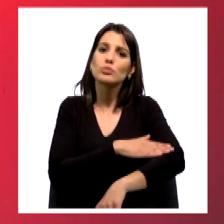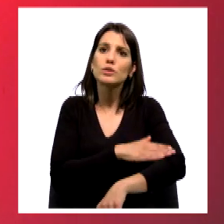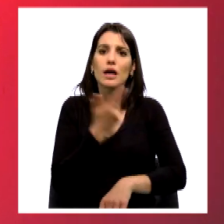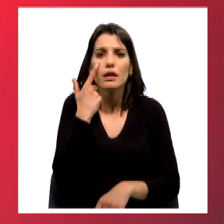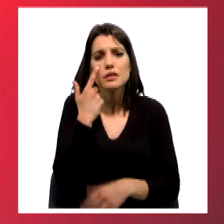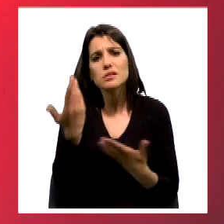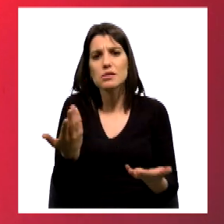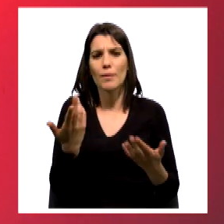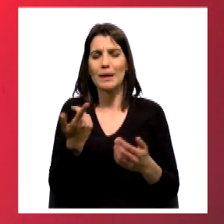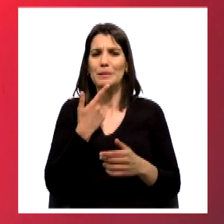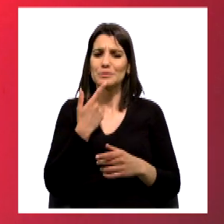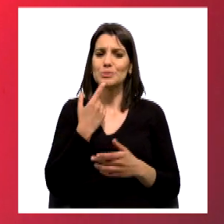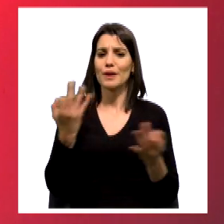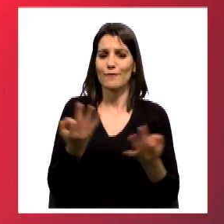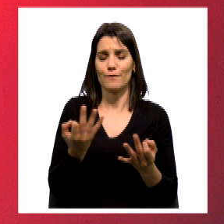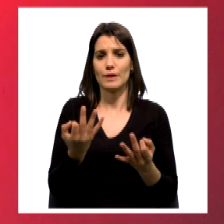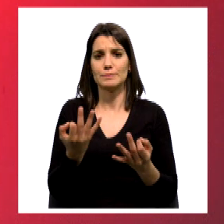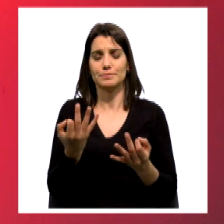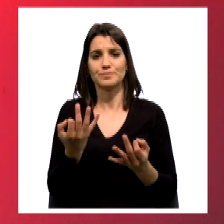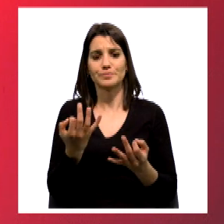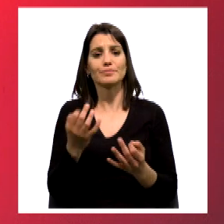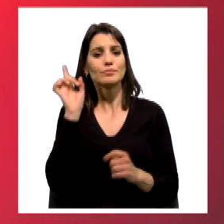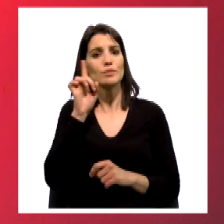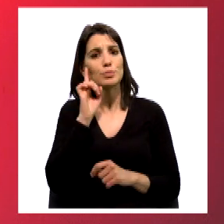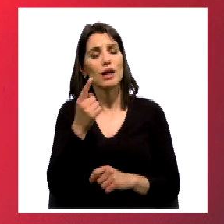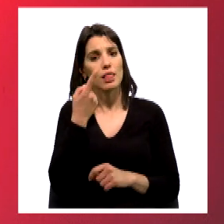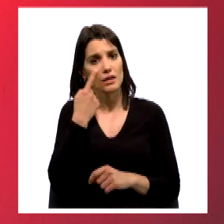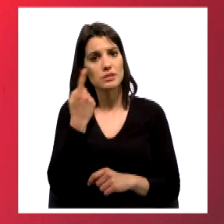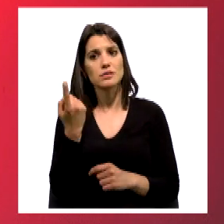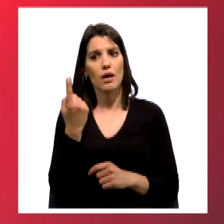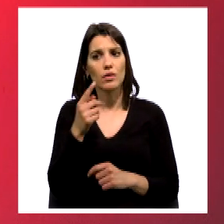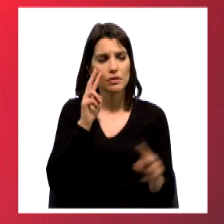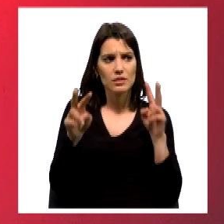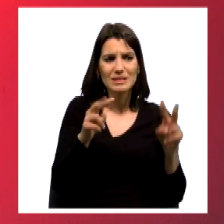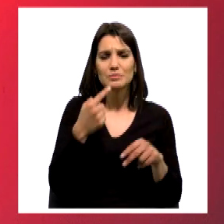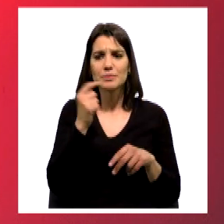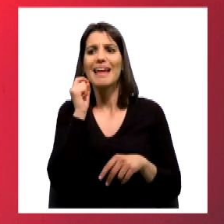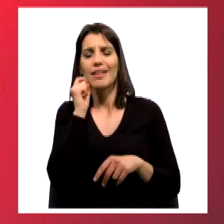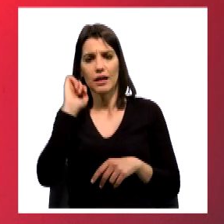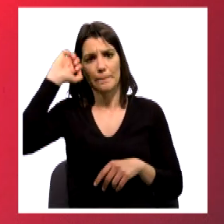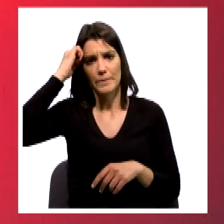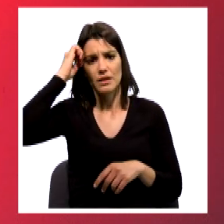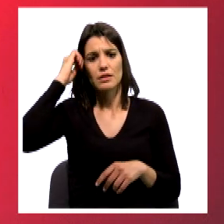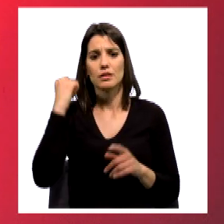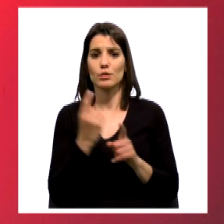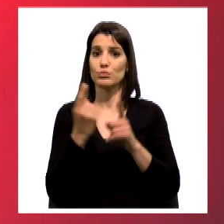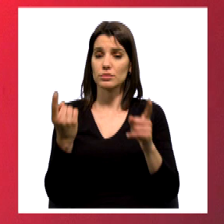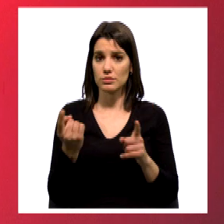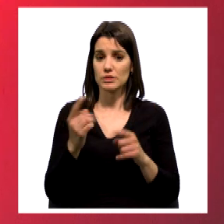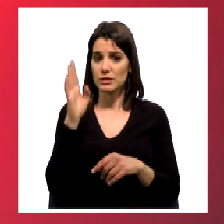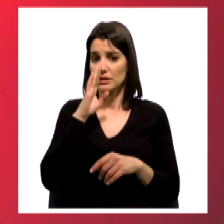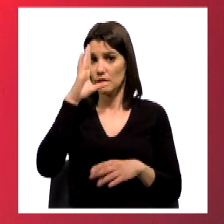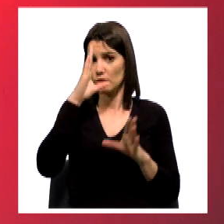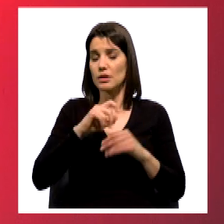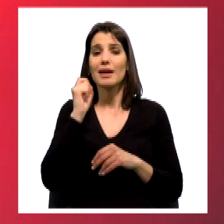estivessem atentas, para que percebessem a ideia de que é importante estar atento e é importante perceber quem são as vítimas,